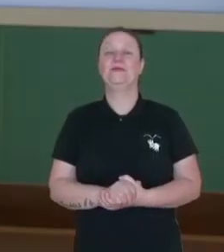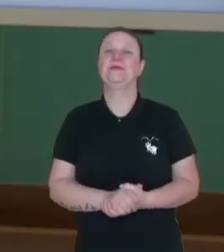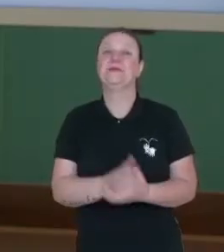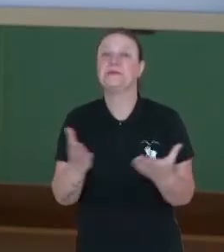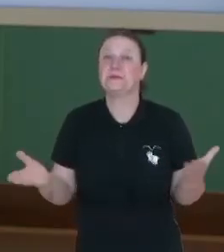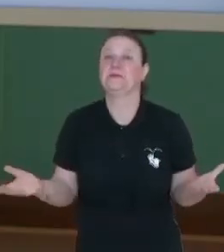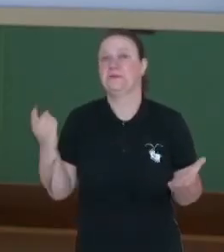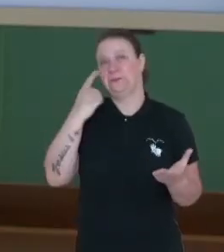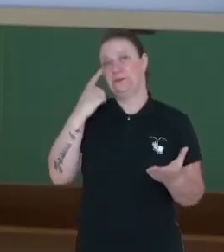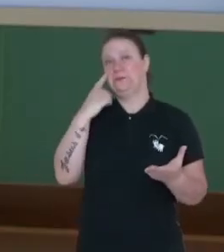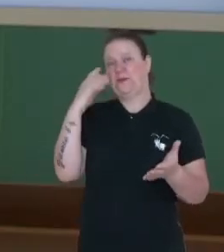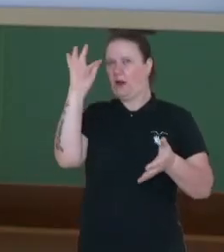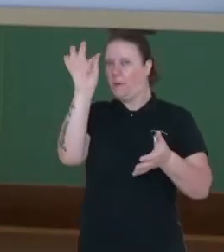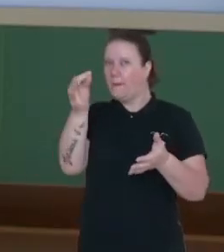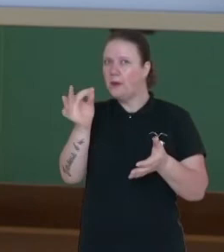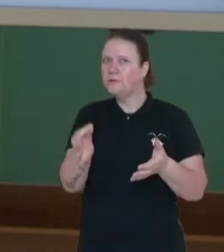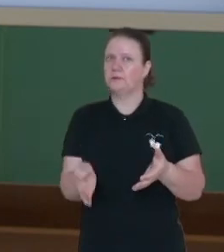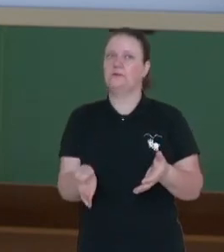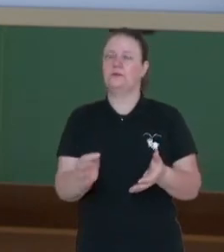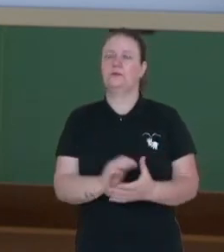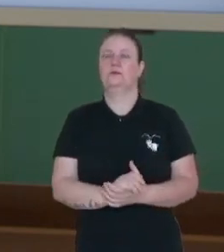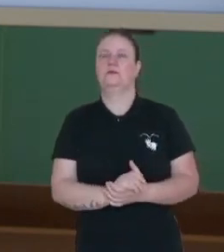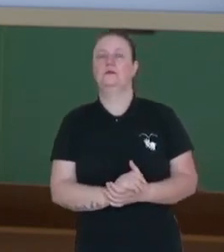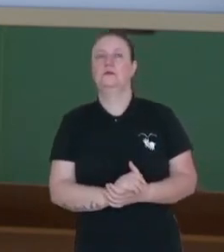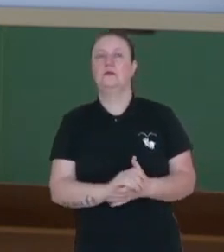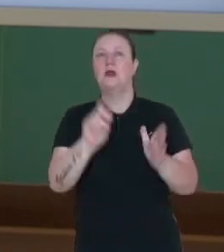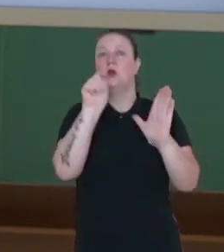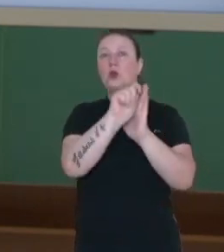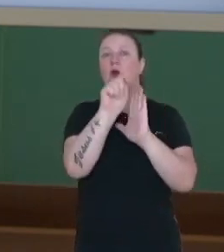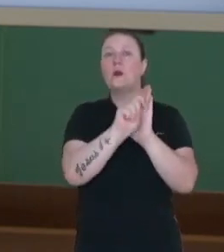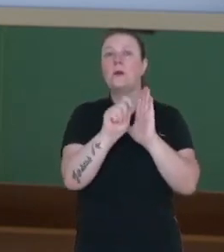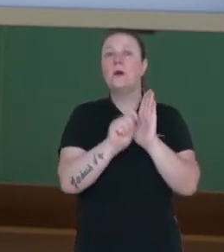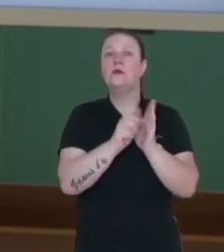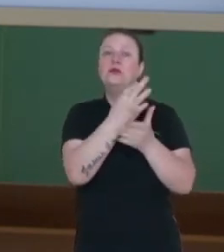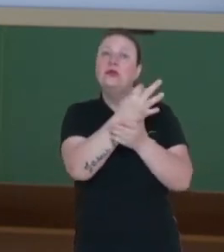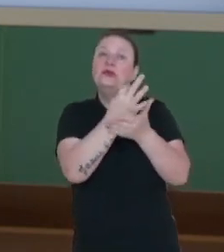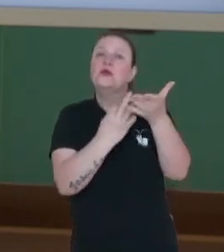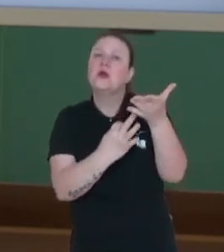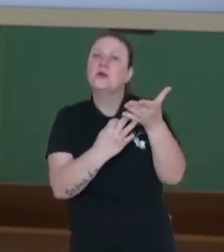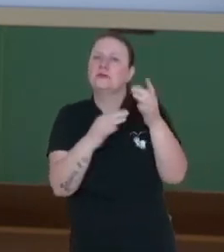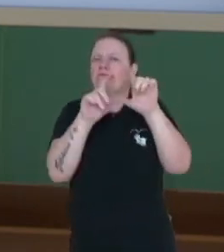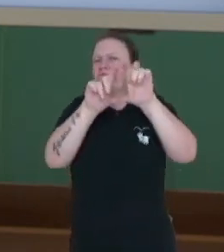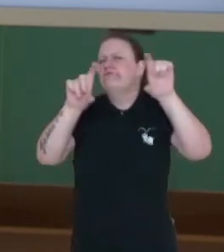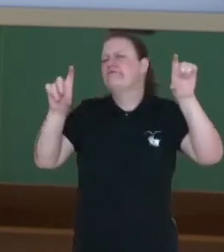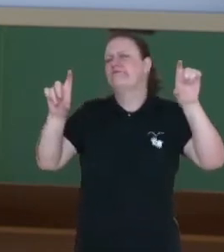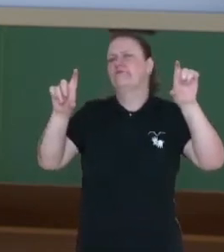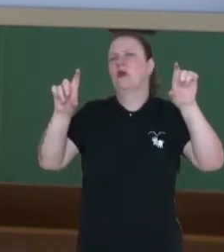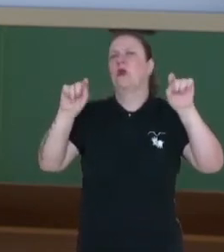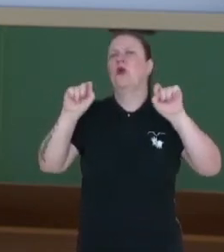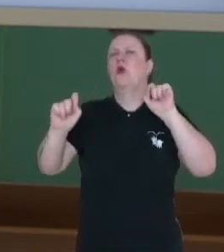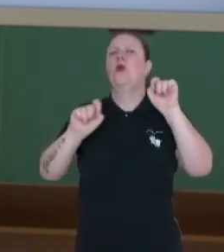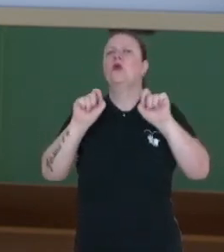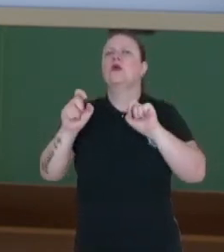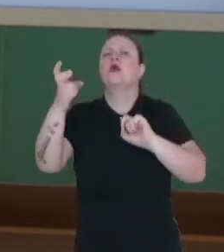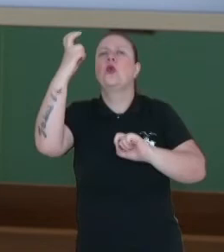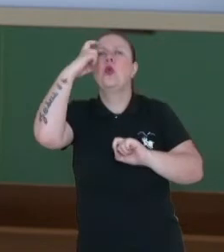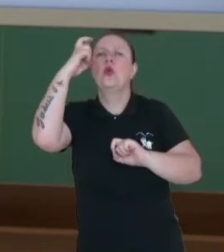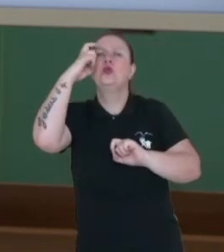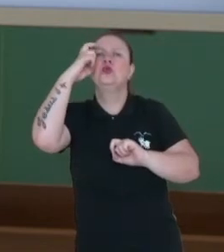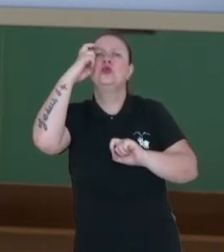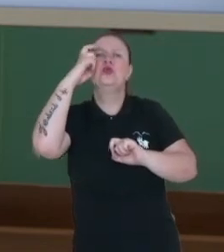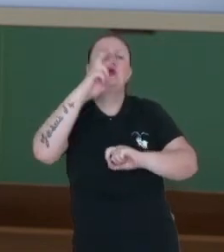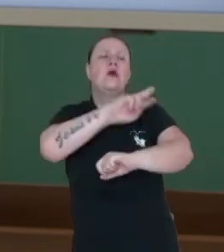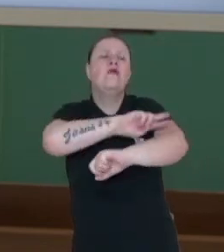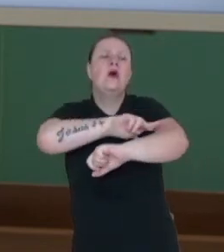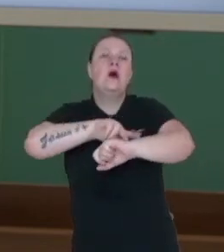Pessoal, vamos então corrigir, né? Escreva um parágrafo sobre a composição étnica do estado